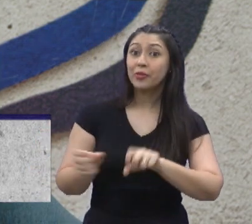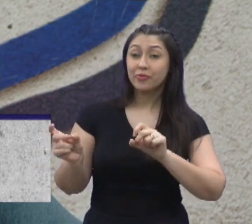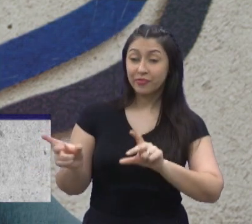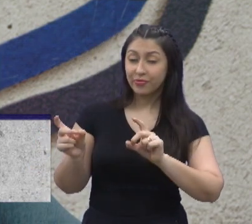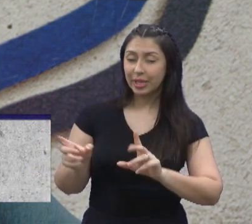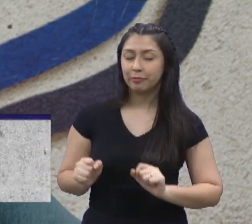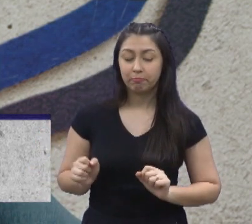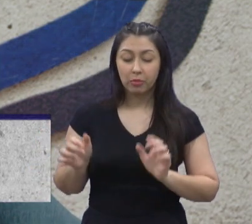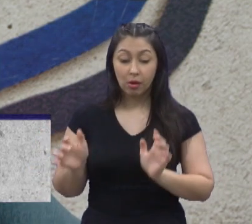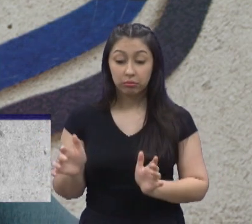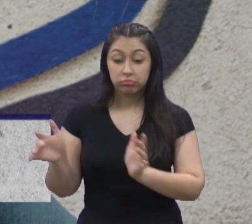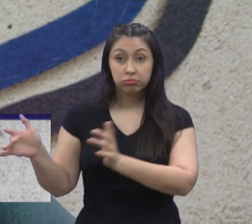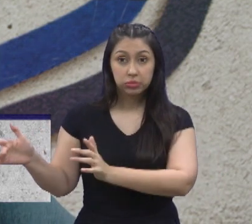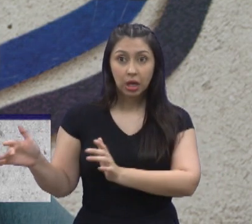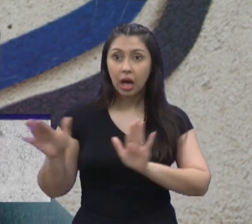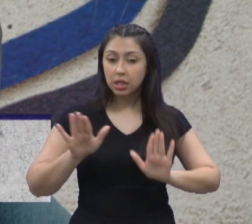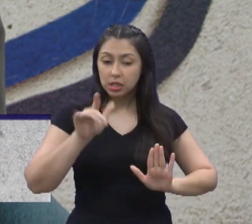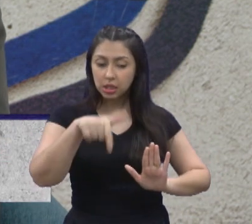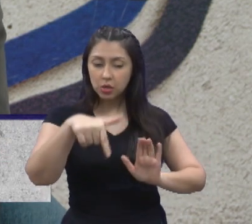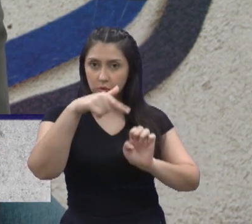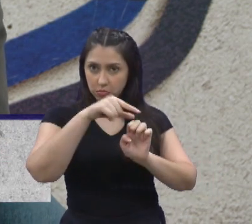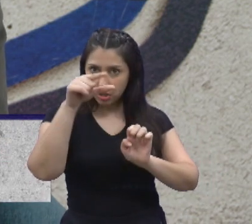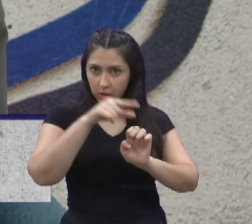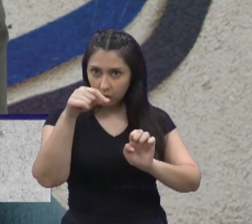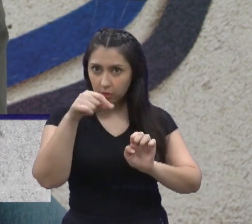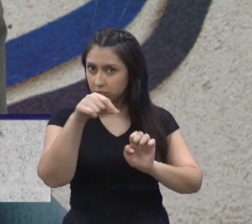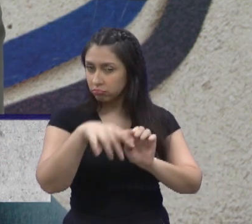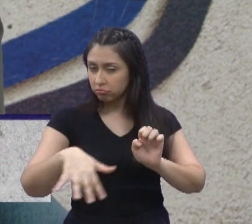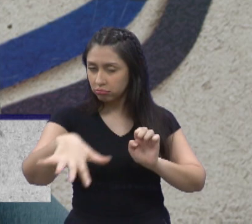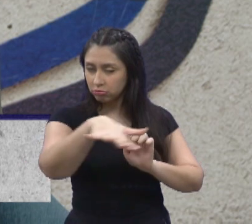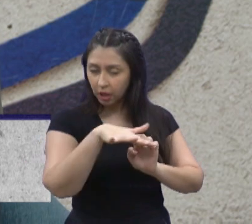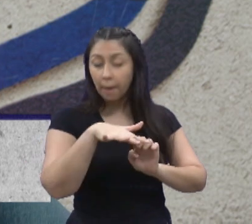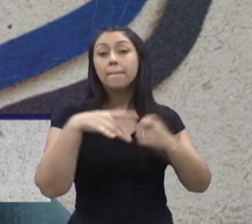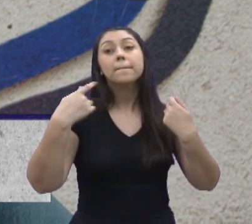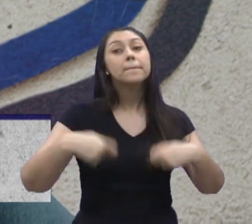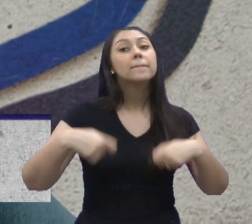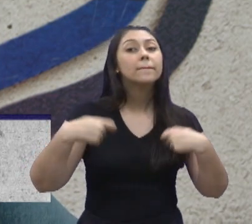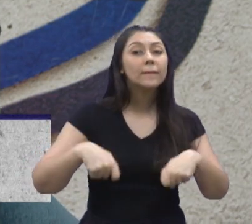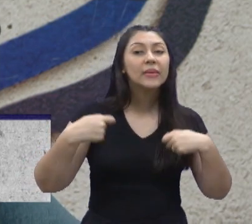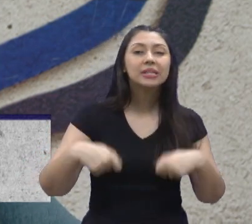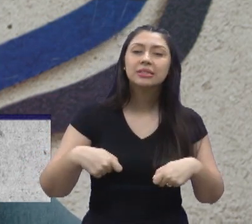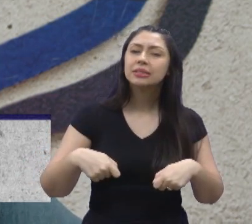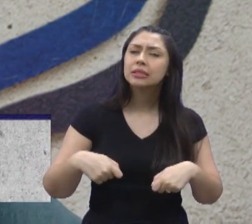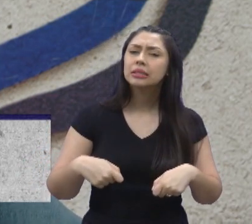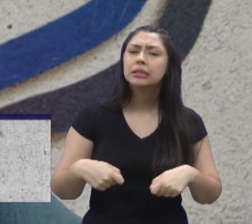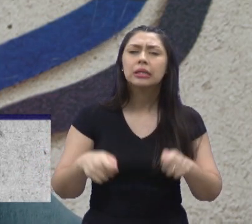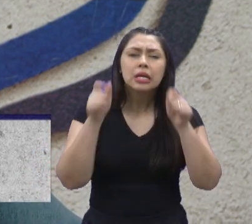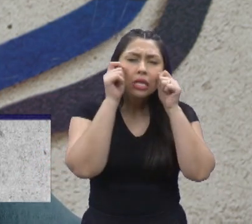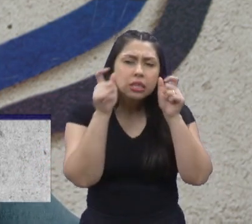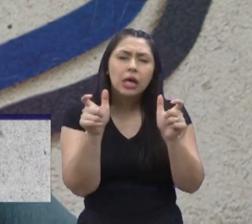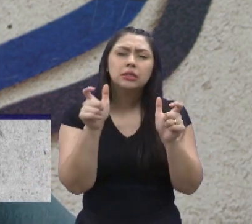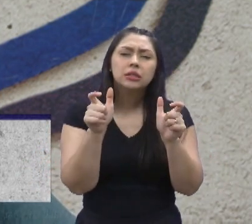Agora, para o empreendedor, de forma geral, ele precisa olhar um pouco mais para o